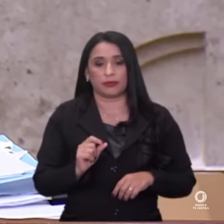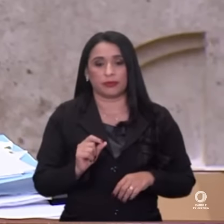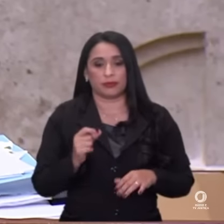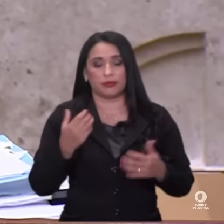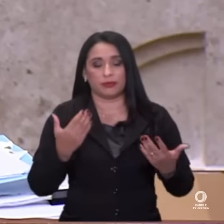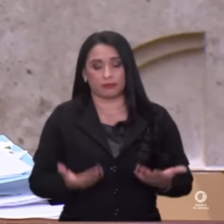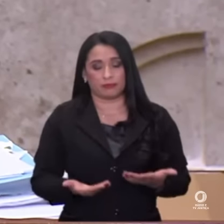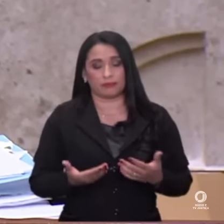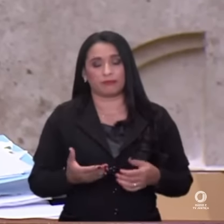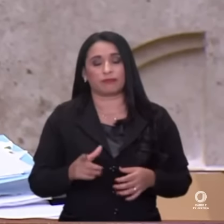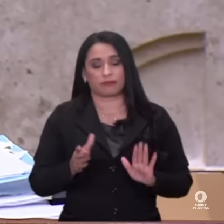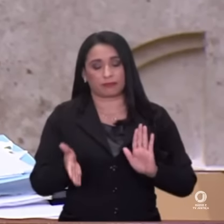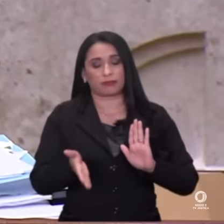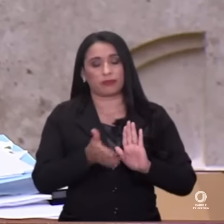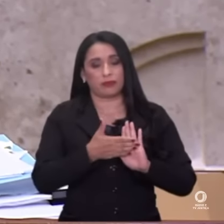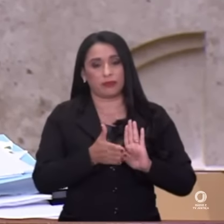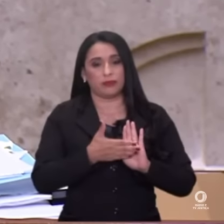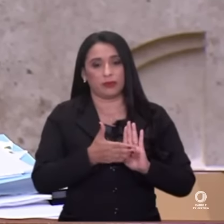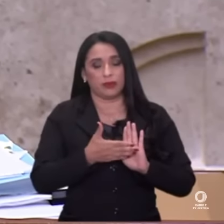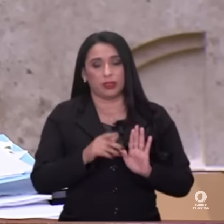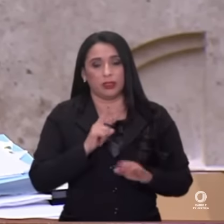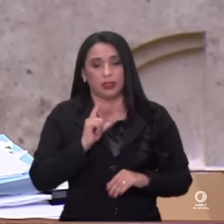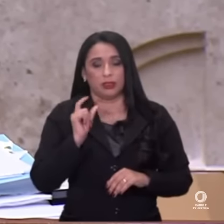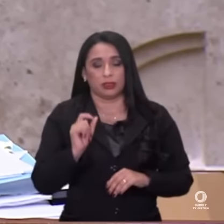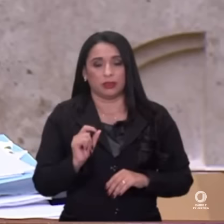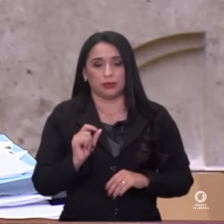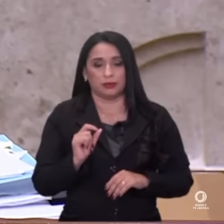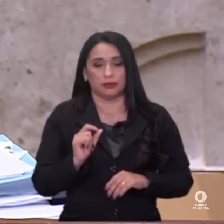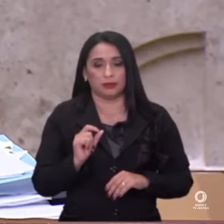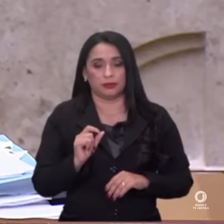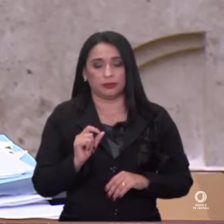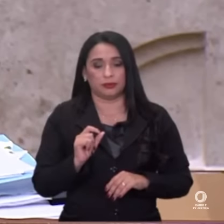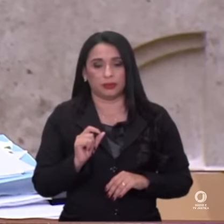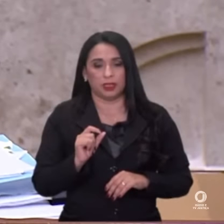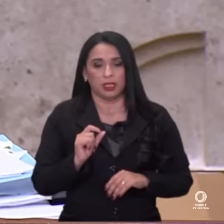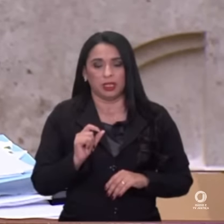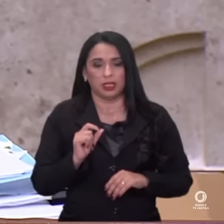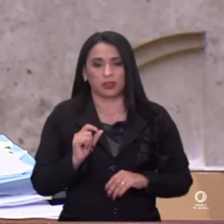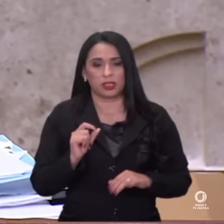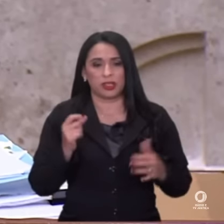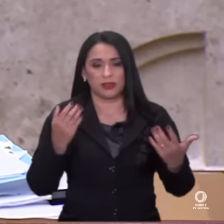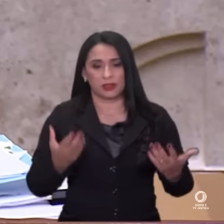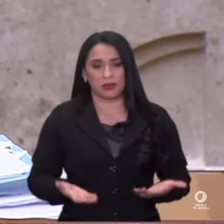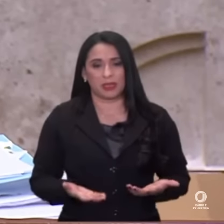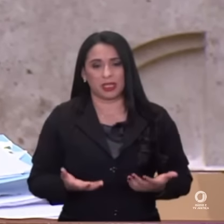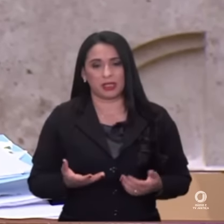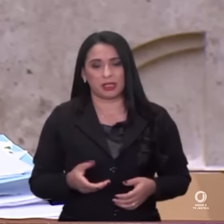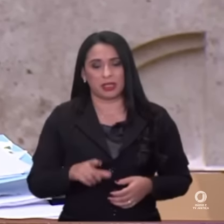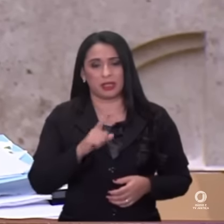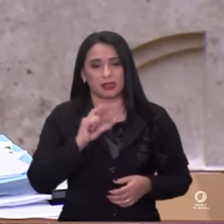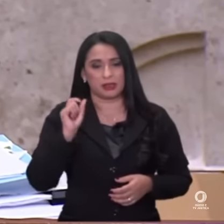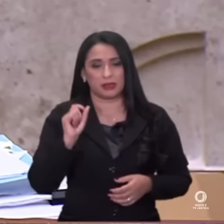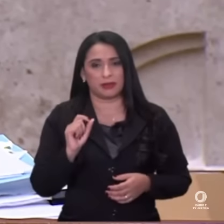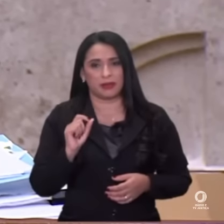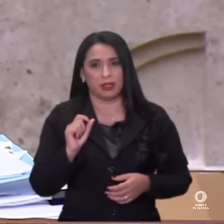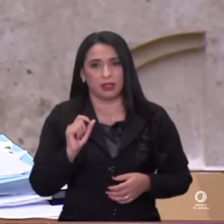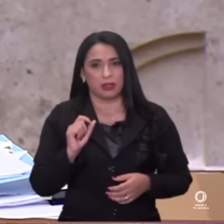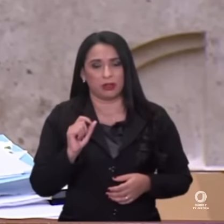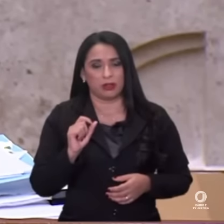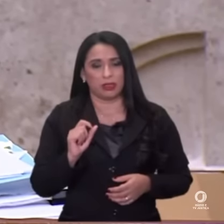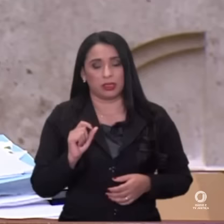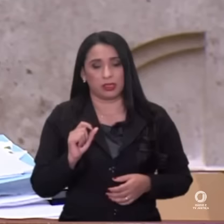que foi posta. Ou seja, uma pessoa que tenha nascido do sexo masculino, mas que tenha identidade de gênero